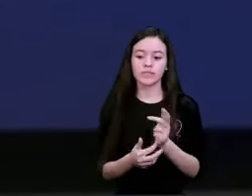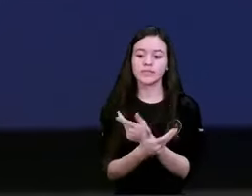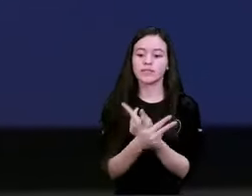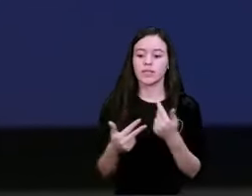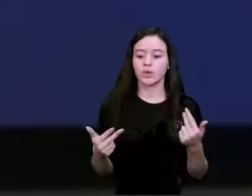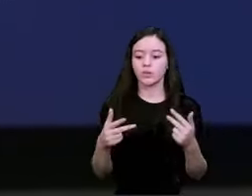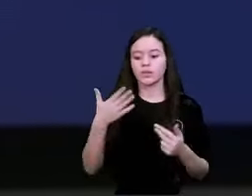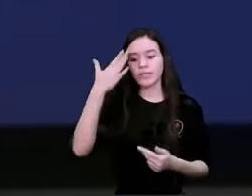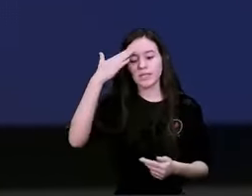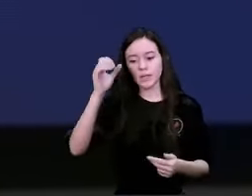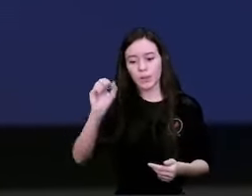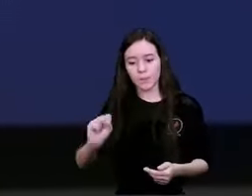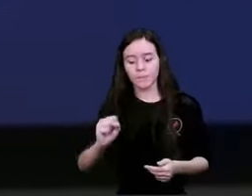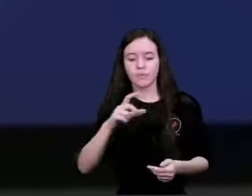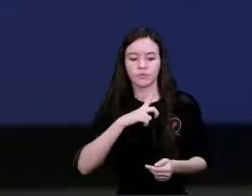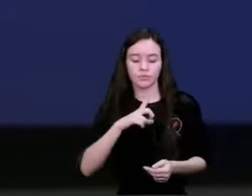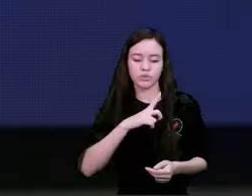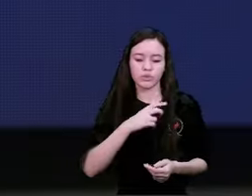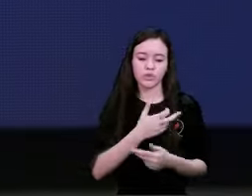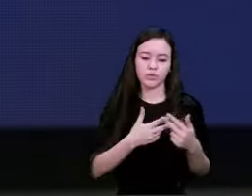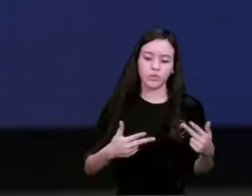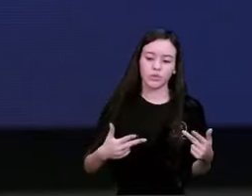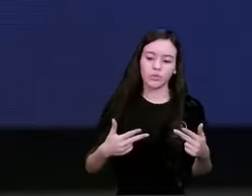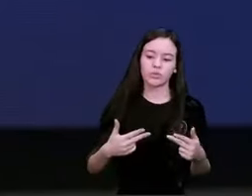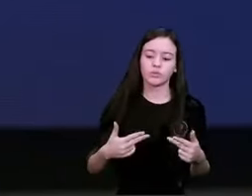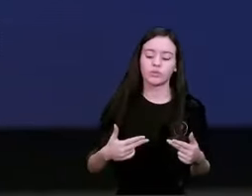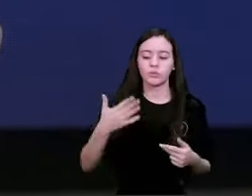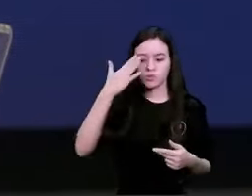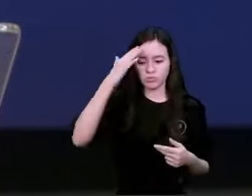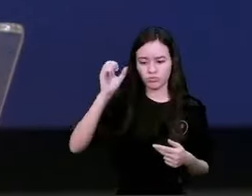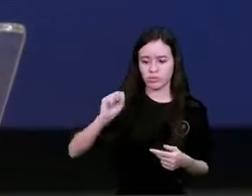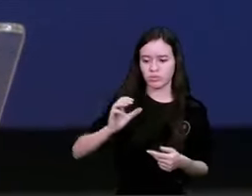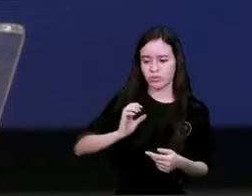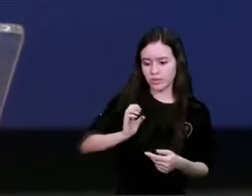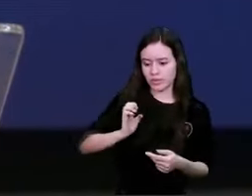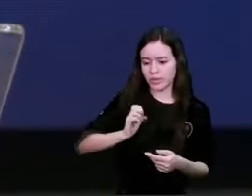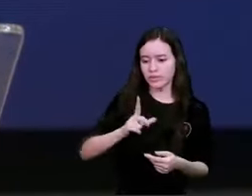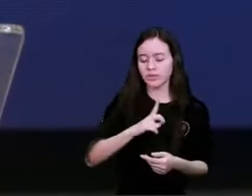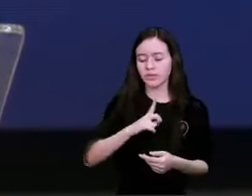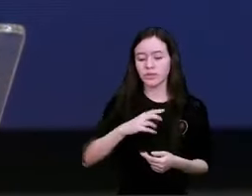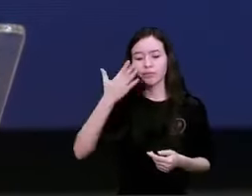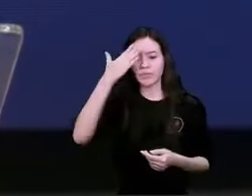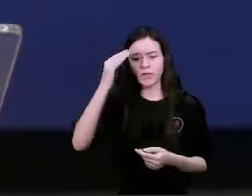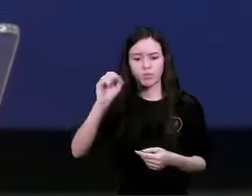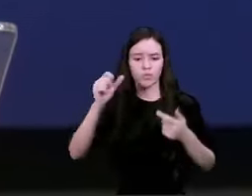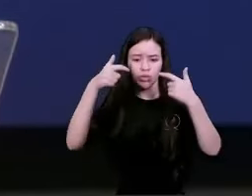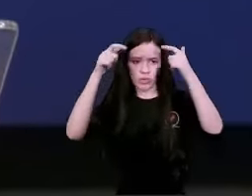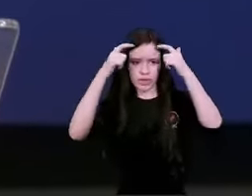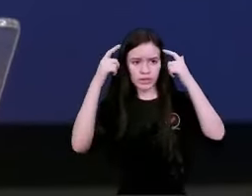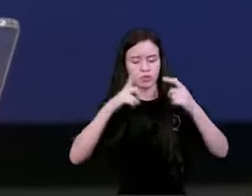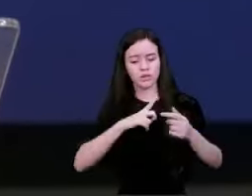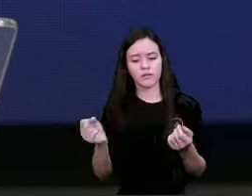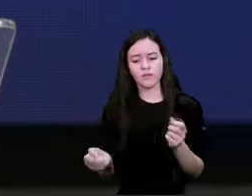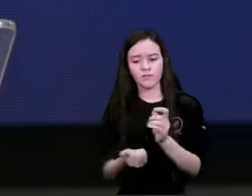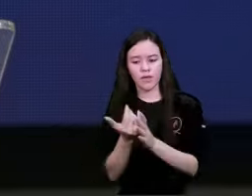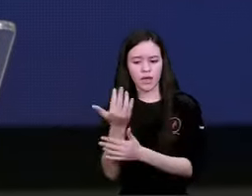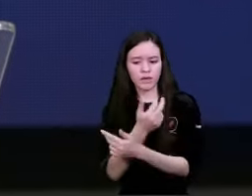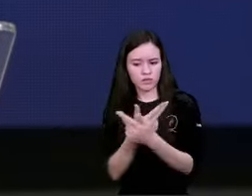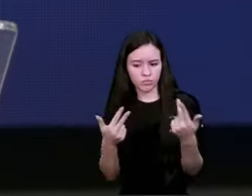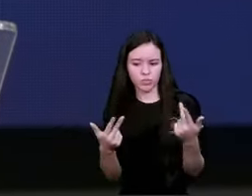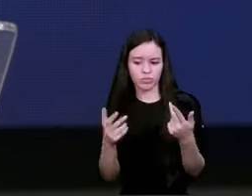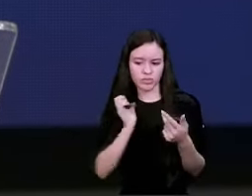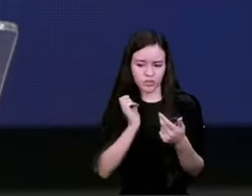que Salomão tinha, das coisas que ele possuía. Salomão era um rei que tinha muitas glórias e